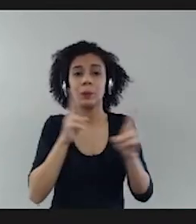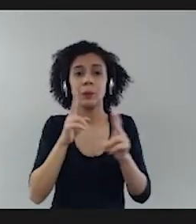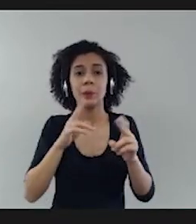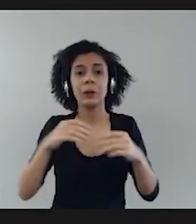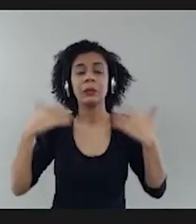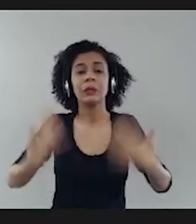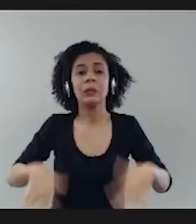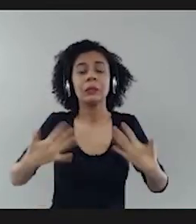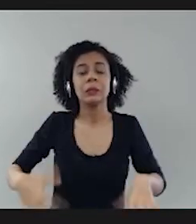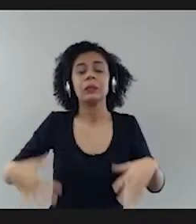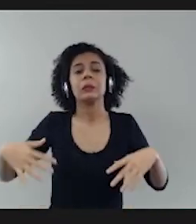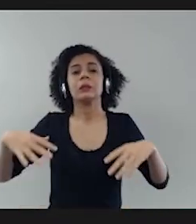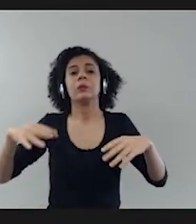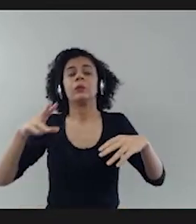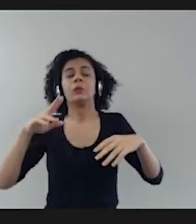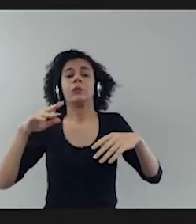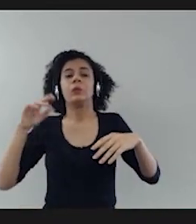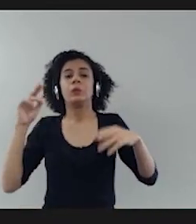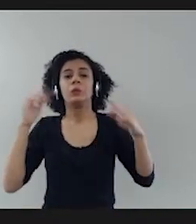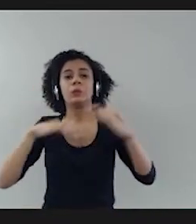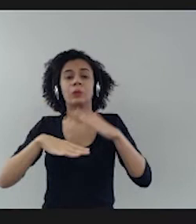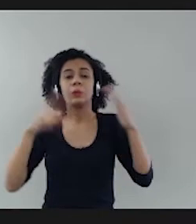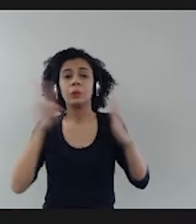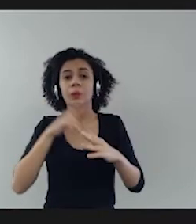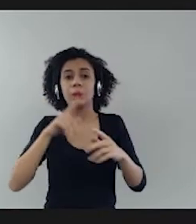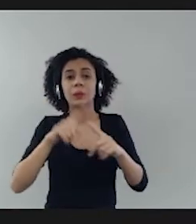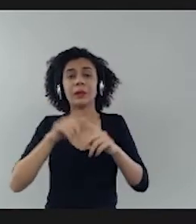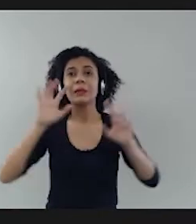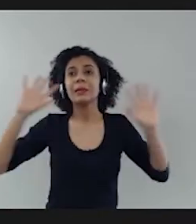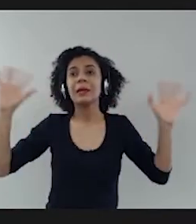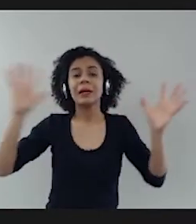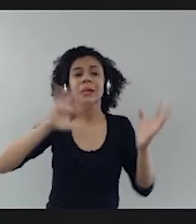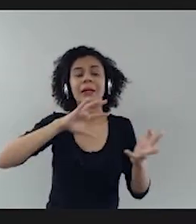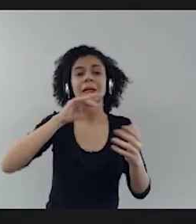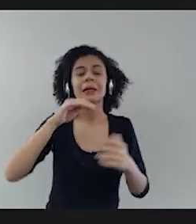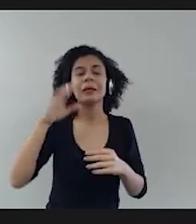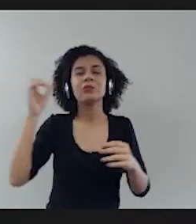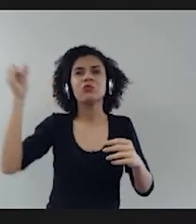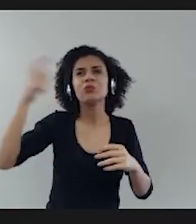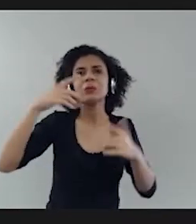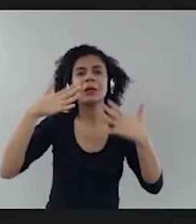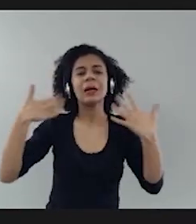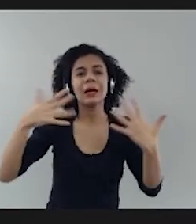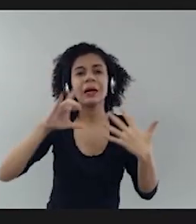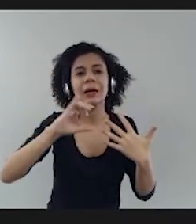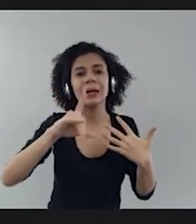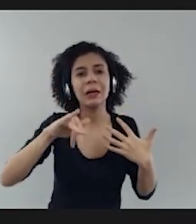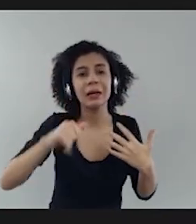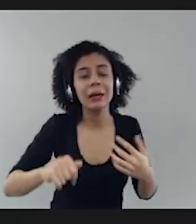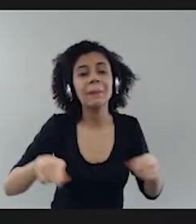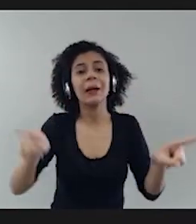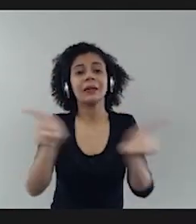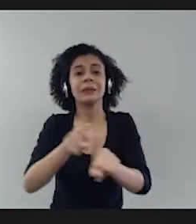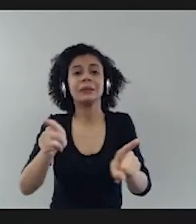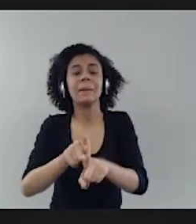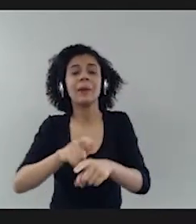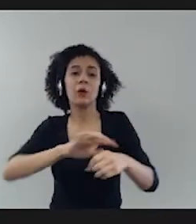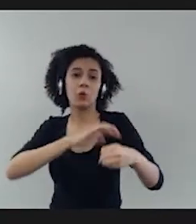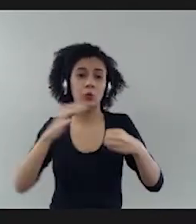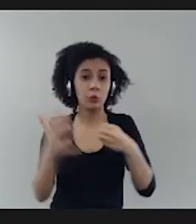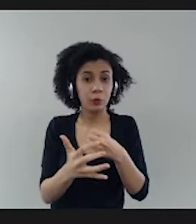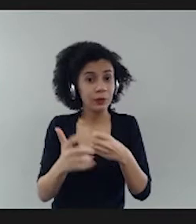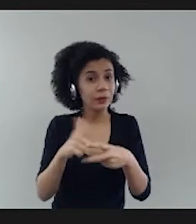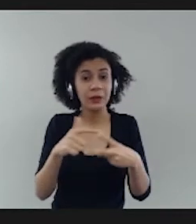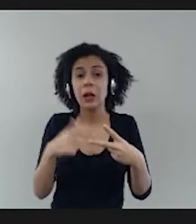sanitária da Covid-19, mas também nós estamos no meio de uma emergência climática. Nós estamos sofrendo 2 pressões e nós não